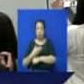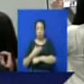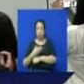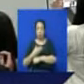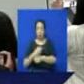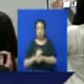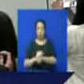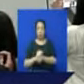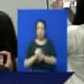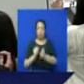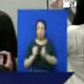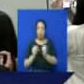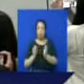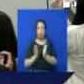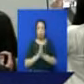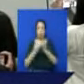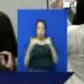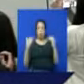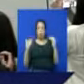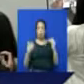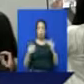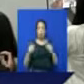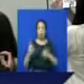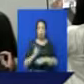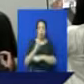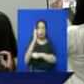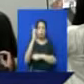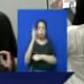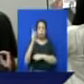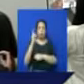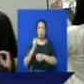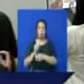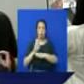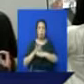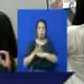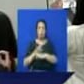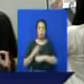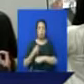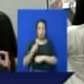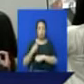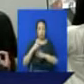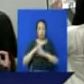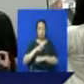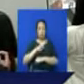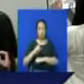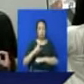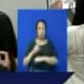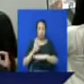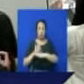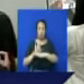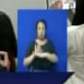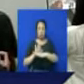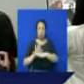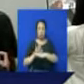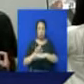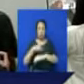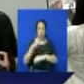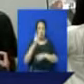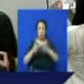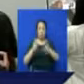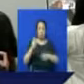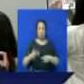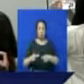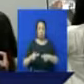e louvor a Deus, dedicados à vida religiosa pelo bem do próximo, pregando o Evangelho através das Escrituras da